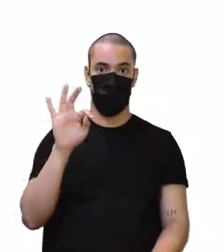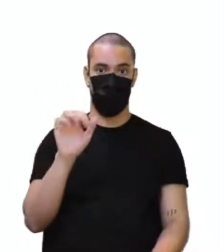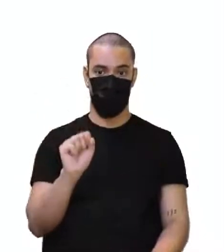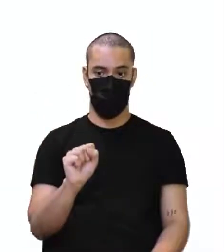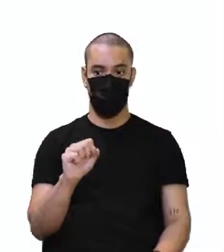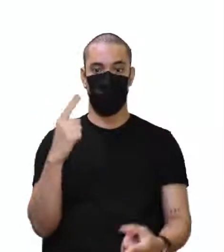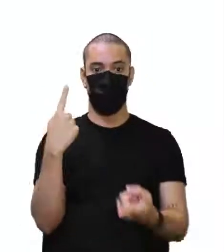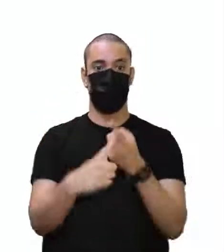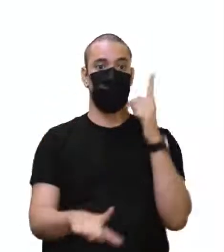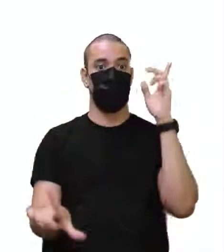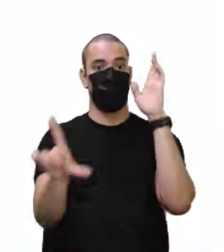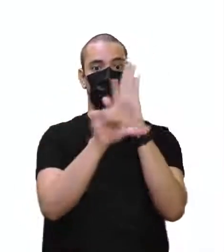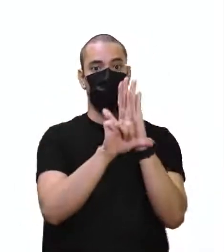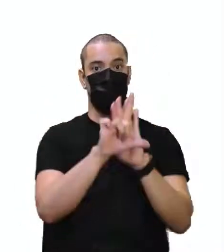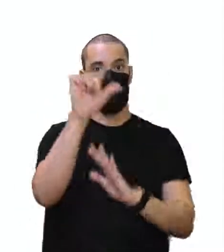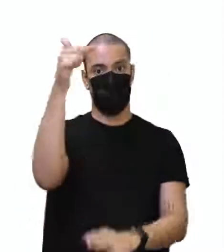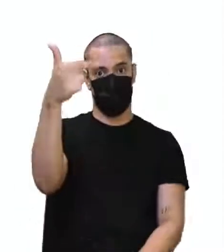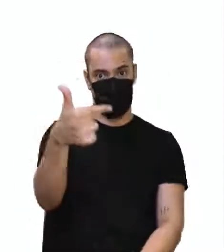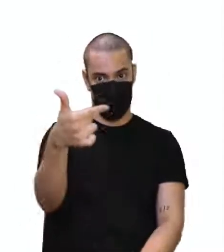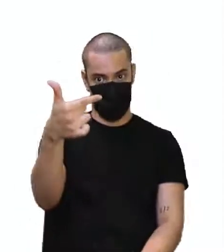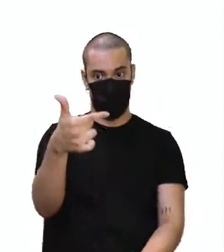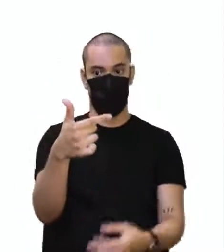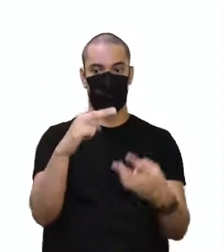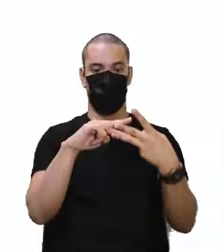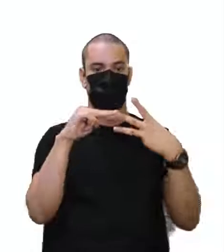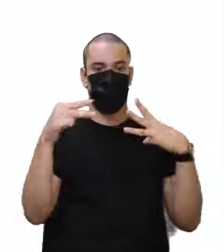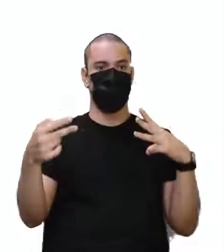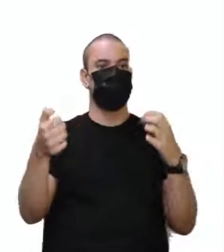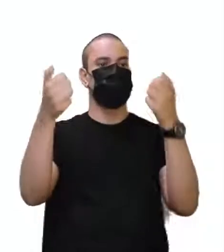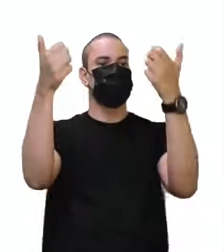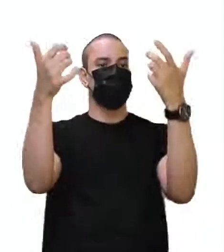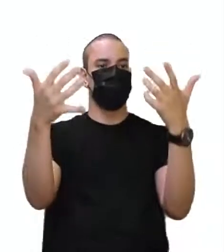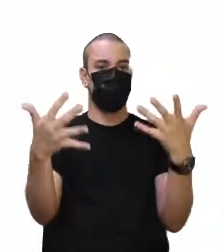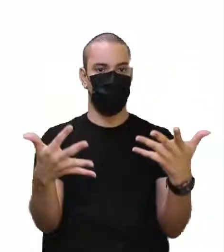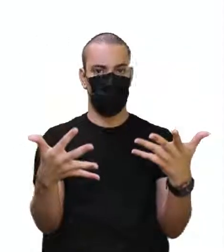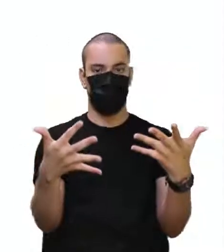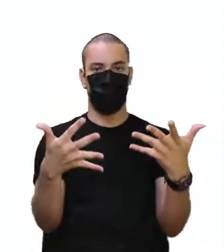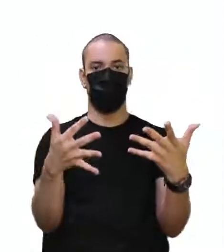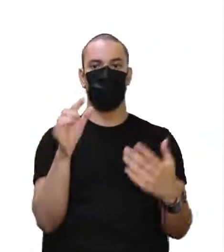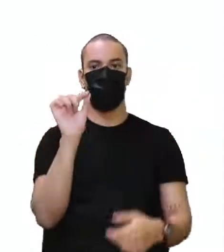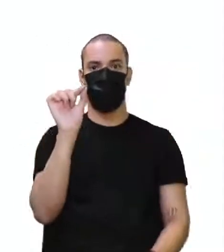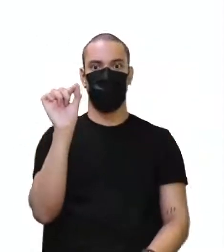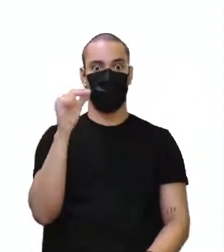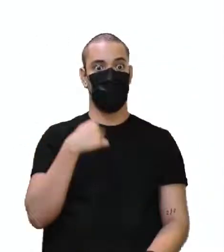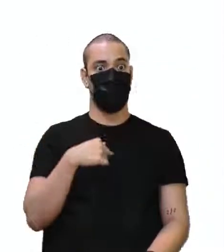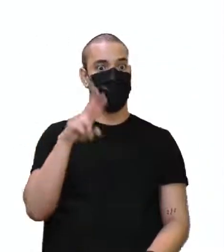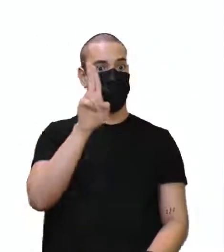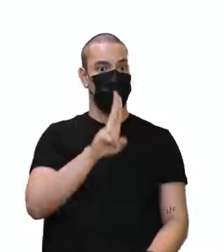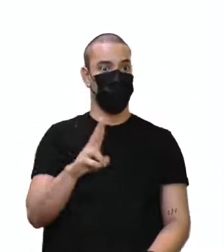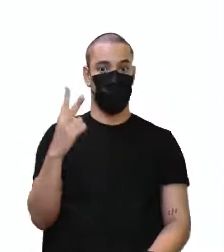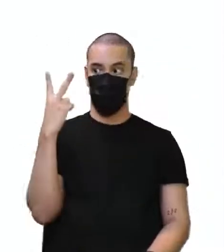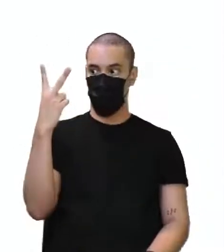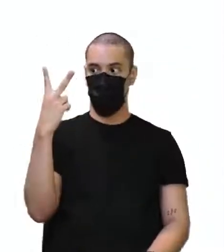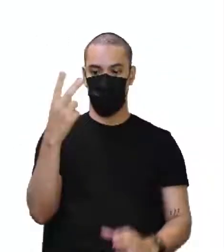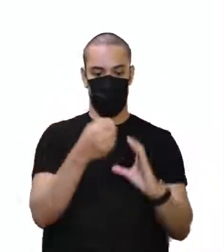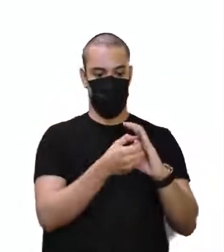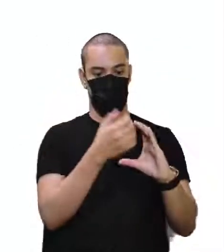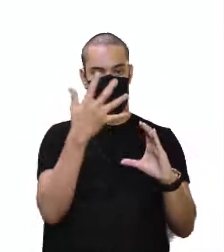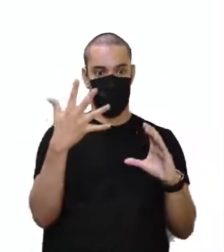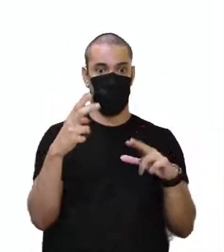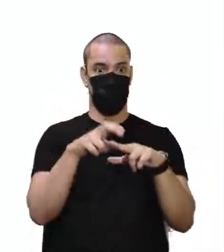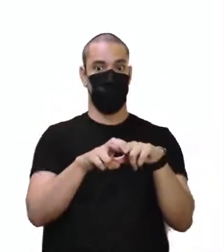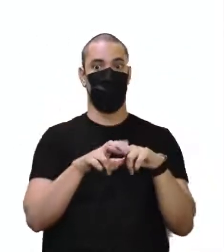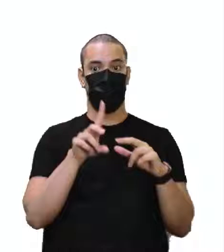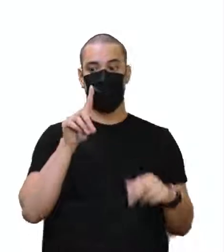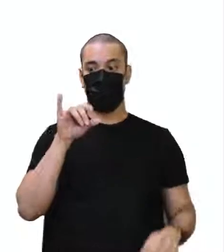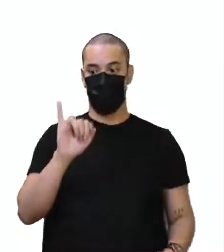a segunda lei de Mendel diz que existe eu estou trabalhando com duas características, por isso que é